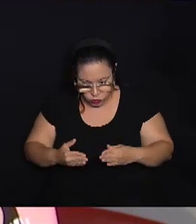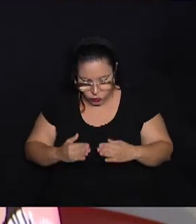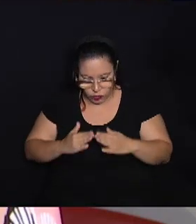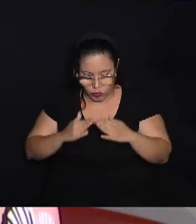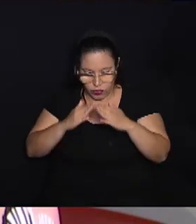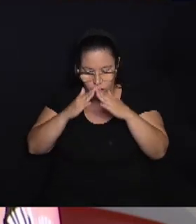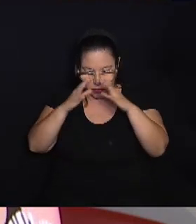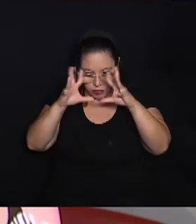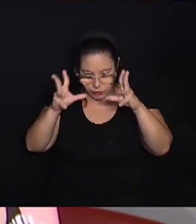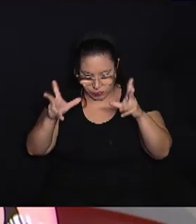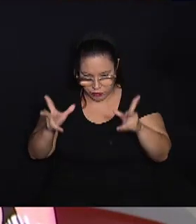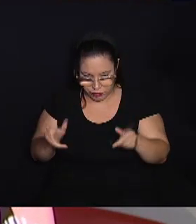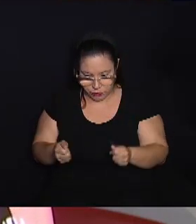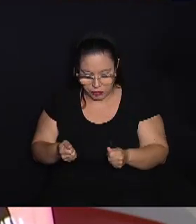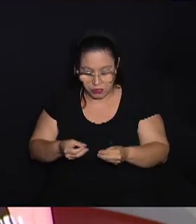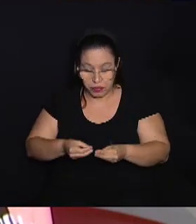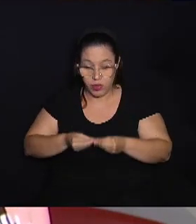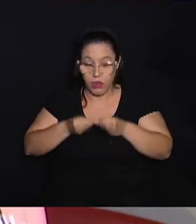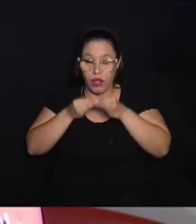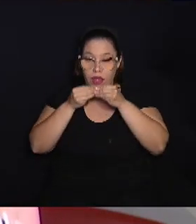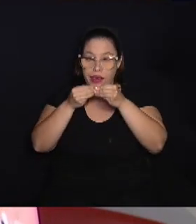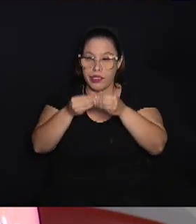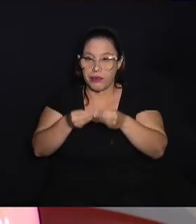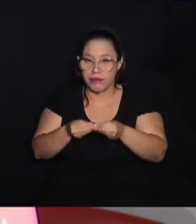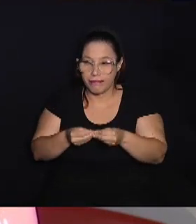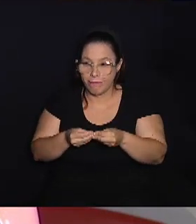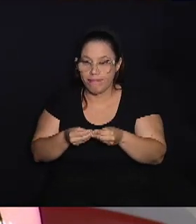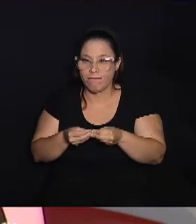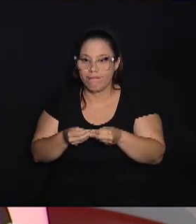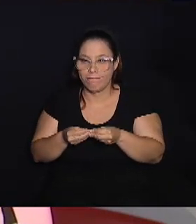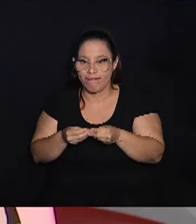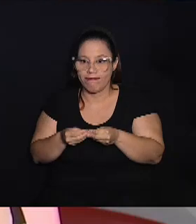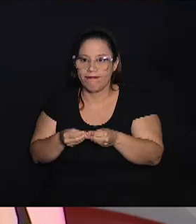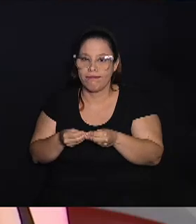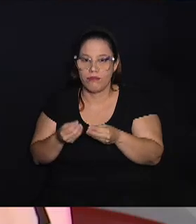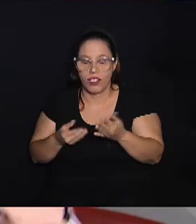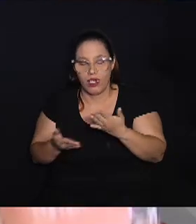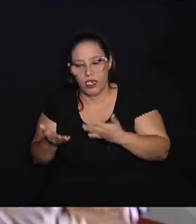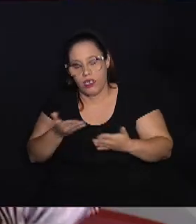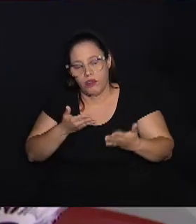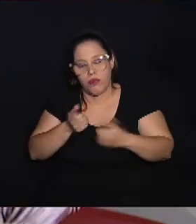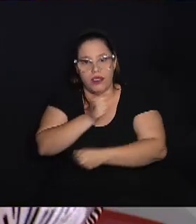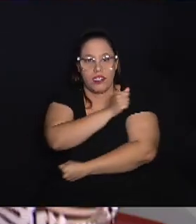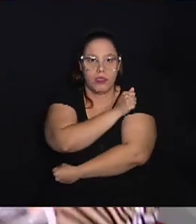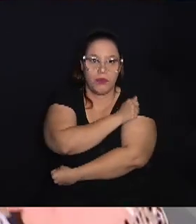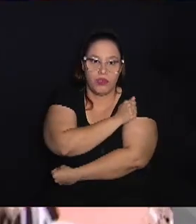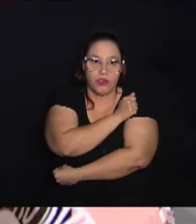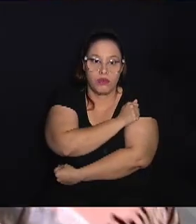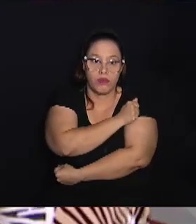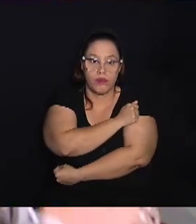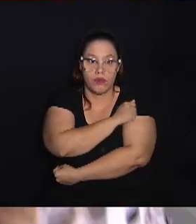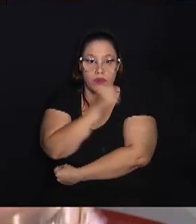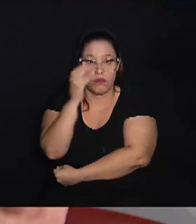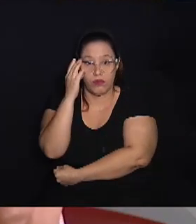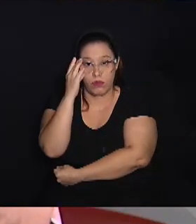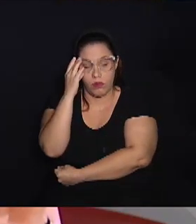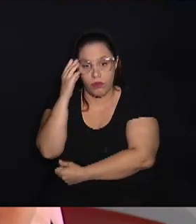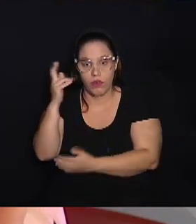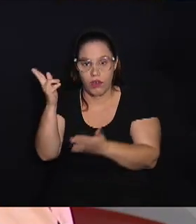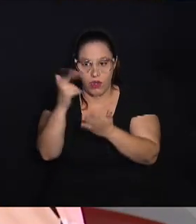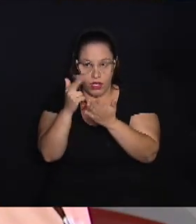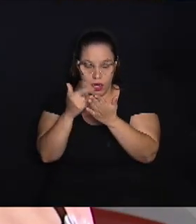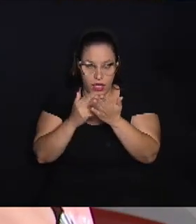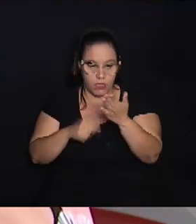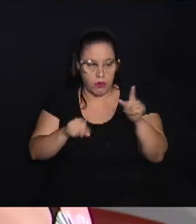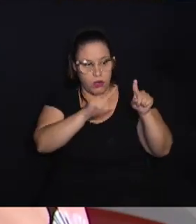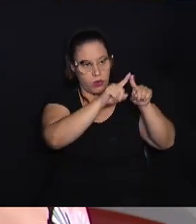formato dela, a preservação, a gente tenta ao máximo passar isso para os alunos, porque as pinturas das